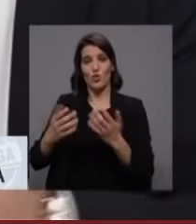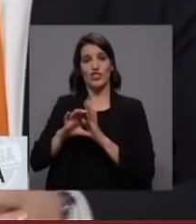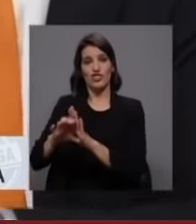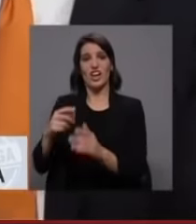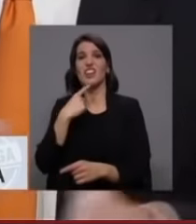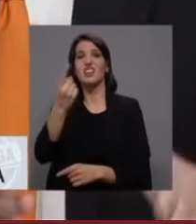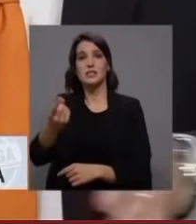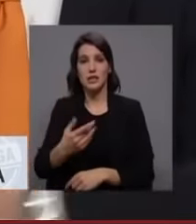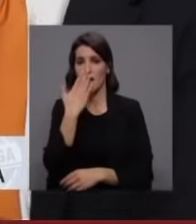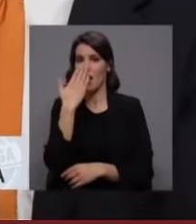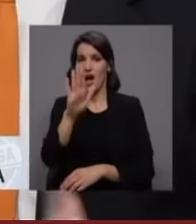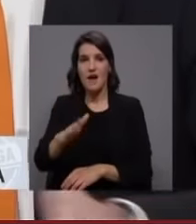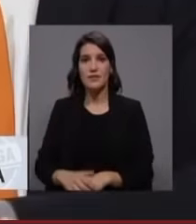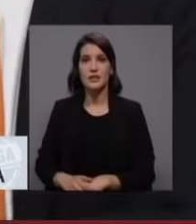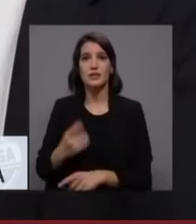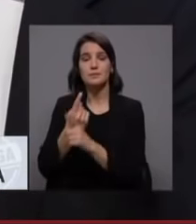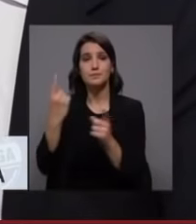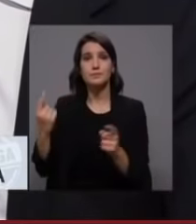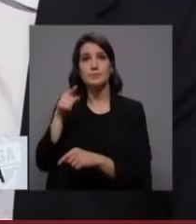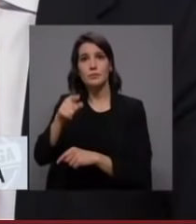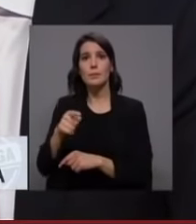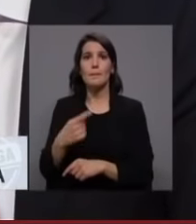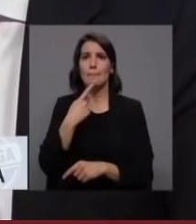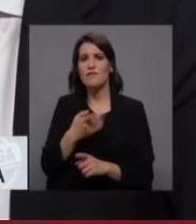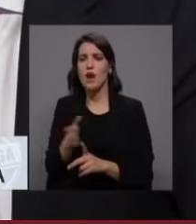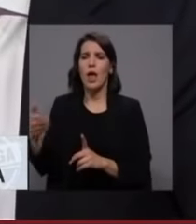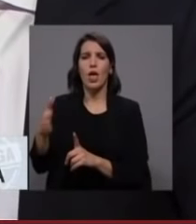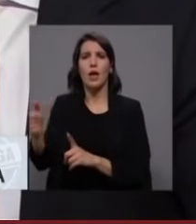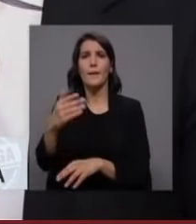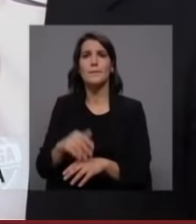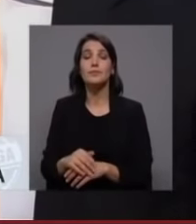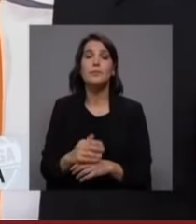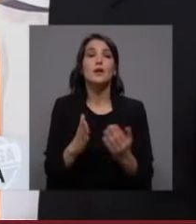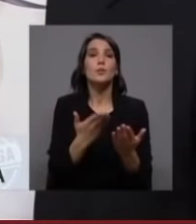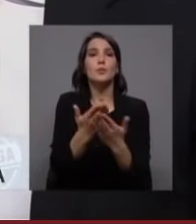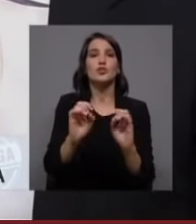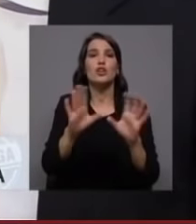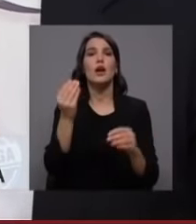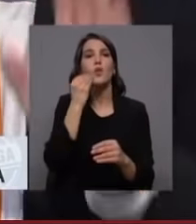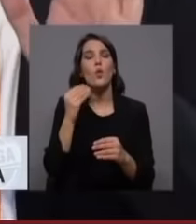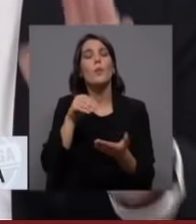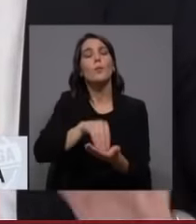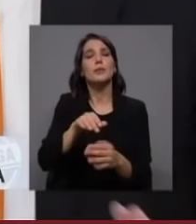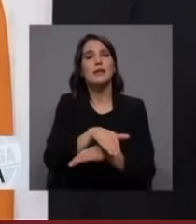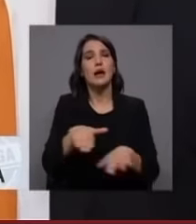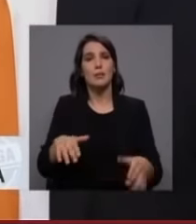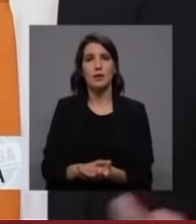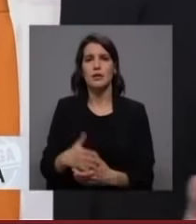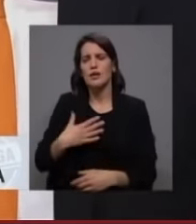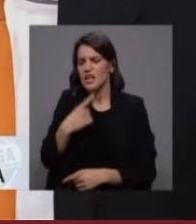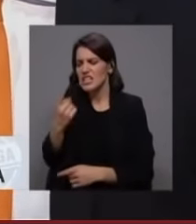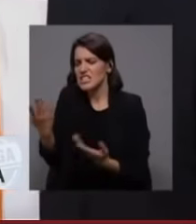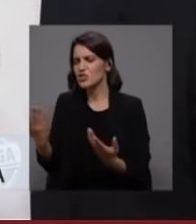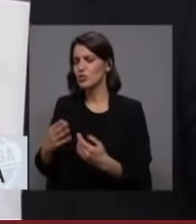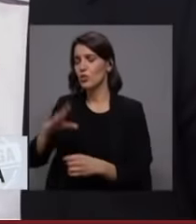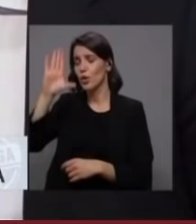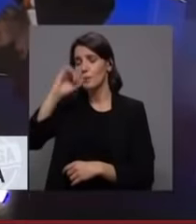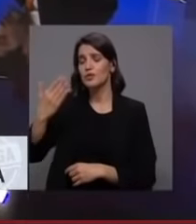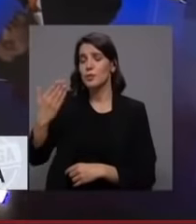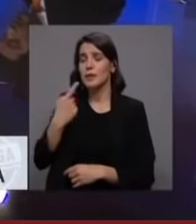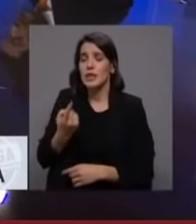dizer nada além da voz é linda né mas é mesmo é uma resposta concreta para acabar com a pobreza deixamos aos riscos sobre este assunto não é